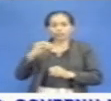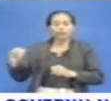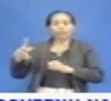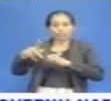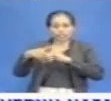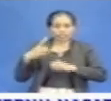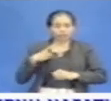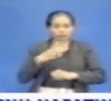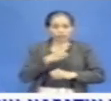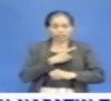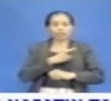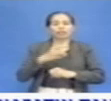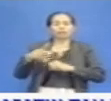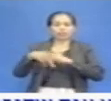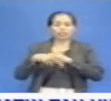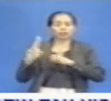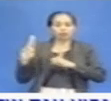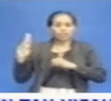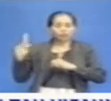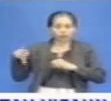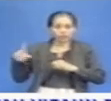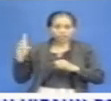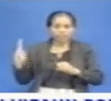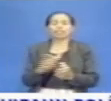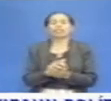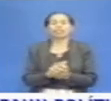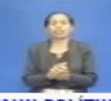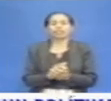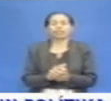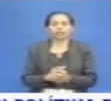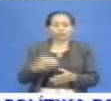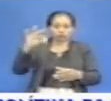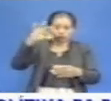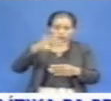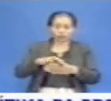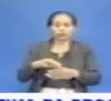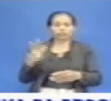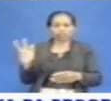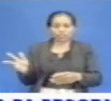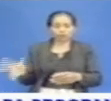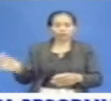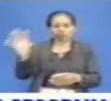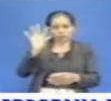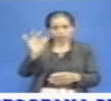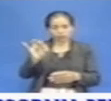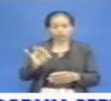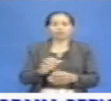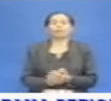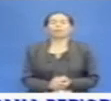UDT, barra FMI, Isabel Ximenes, o votos a favor, tolo nulo recensia, contra zero,